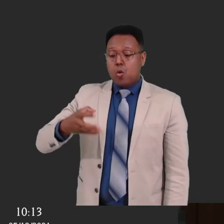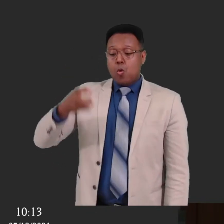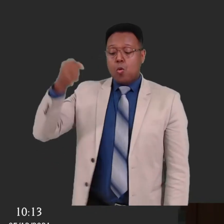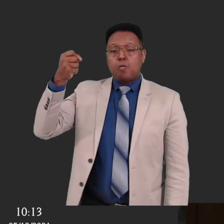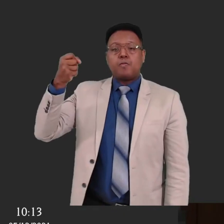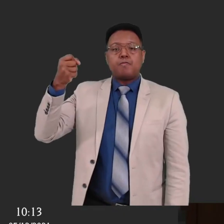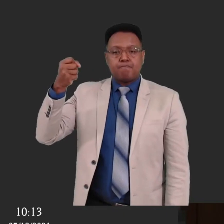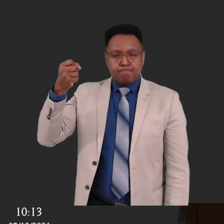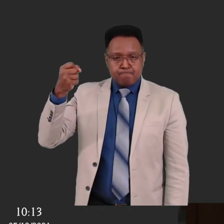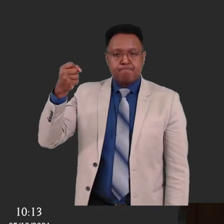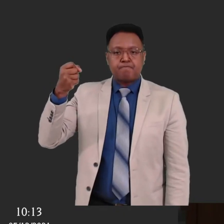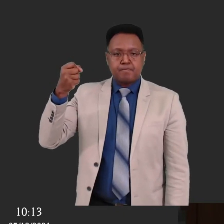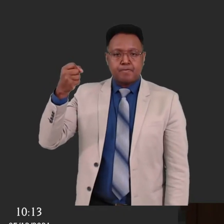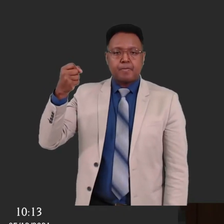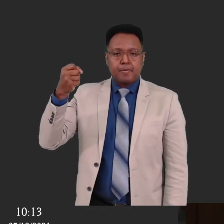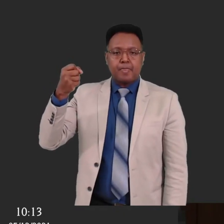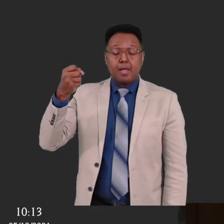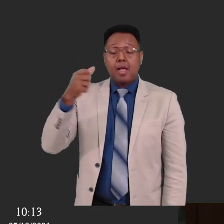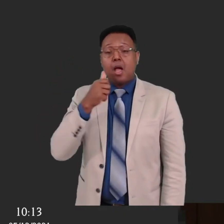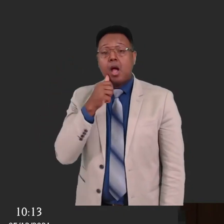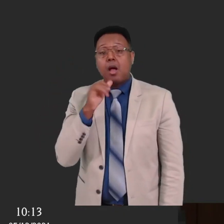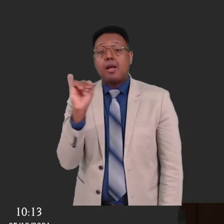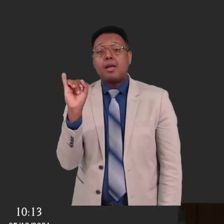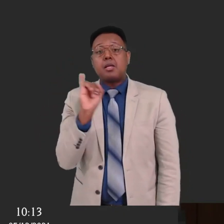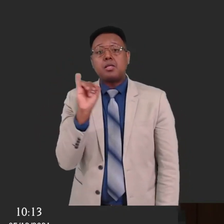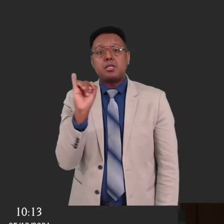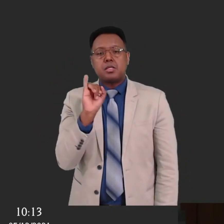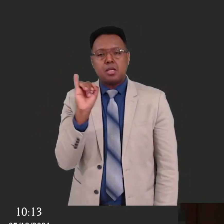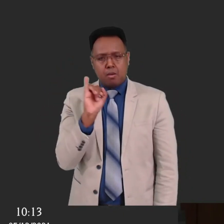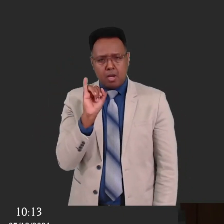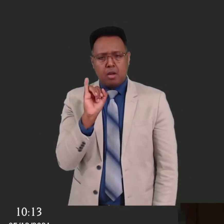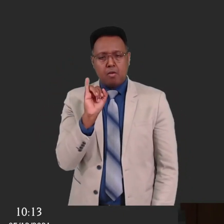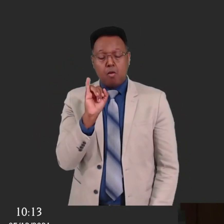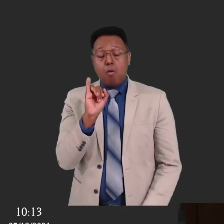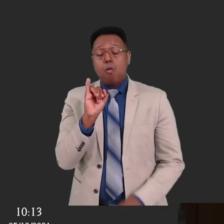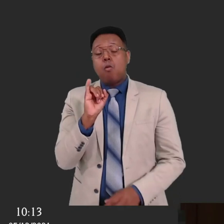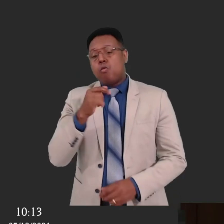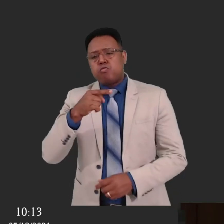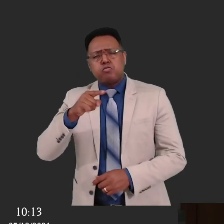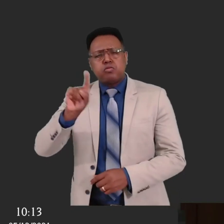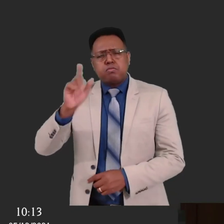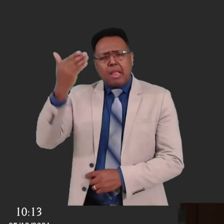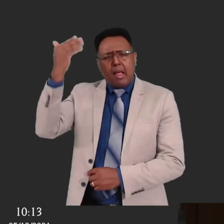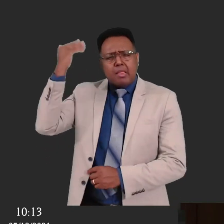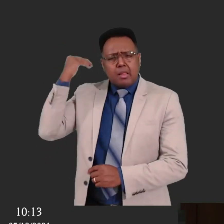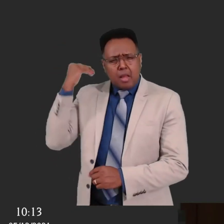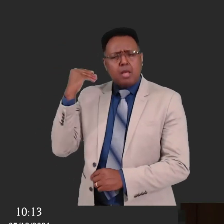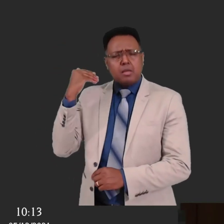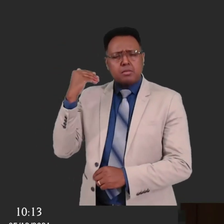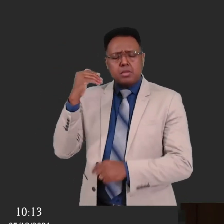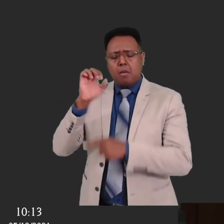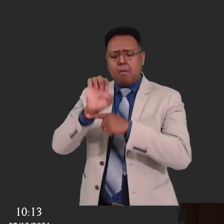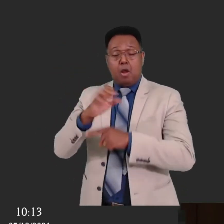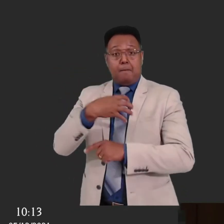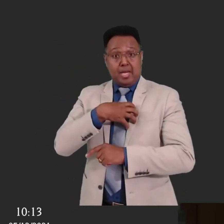esta irmã, levou o testemunho da obra de Deus para o estado da Bahia, e a família está sofrendo a